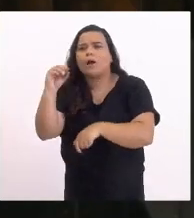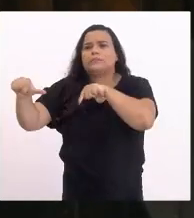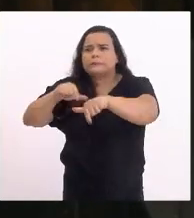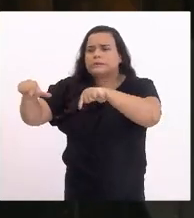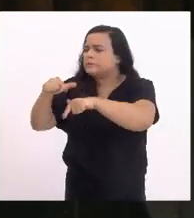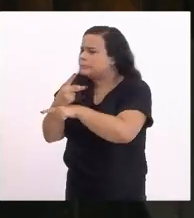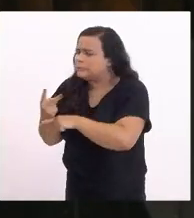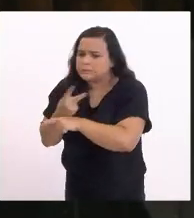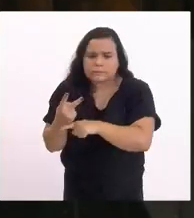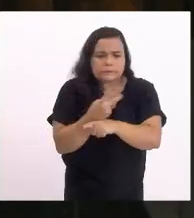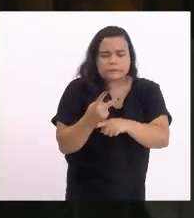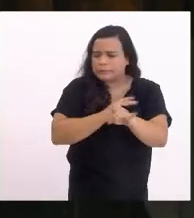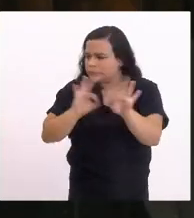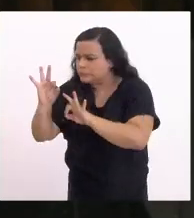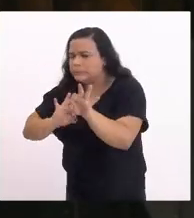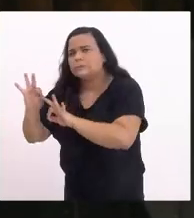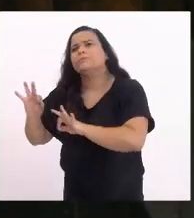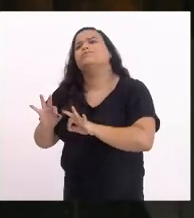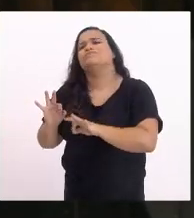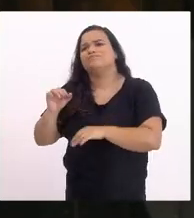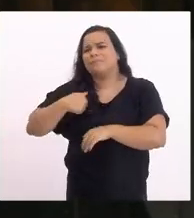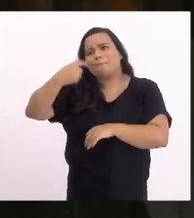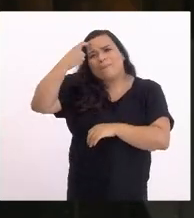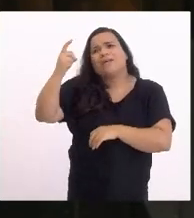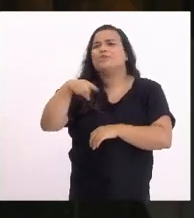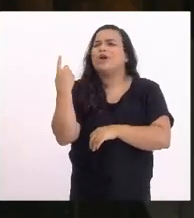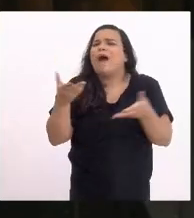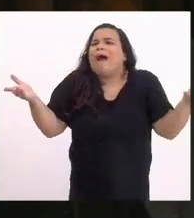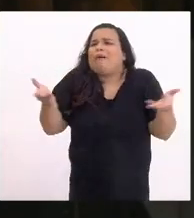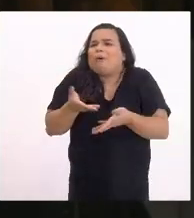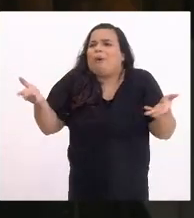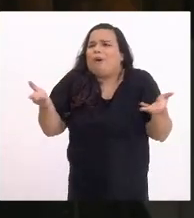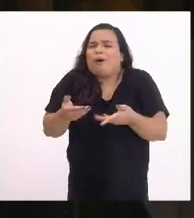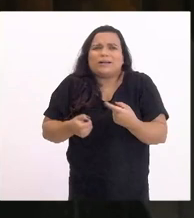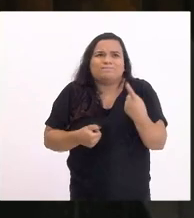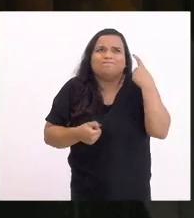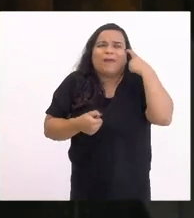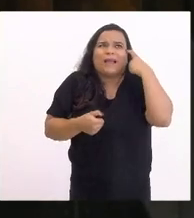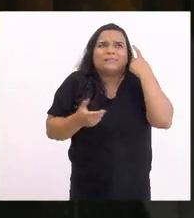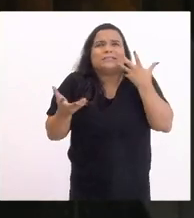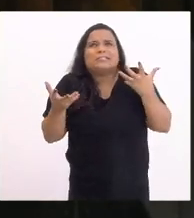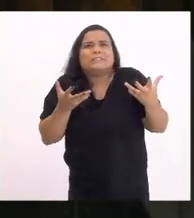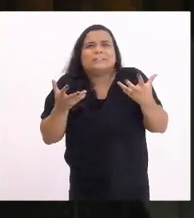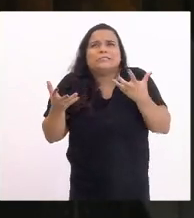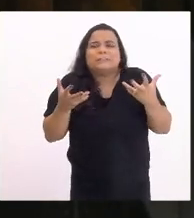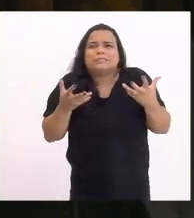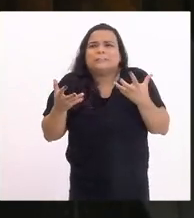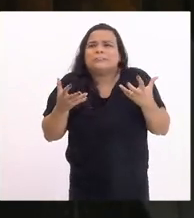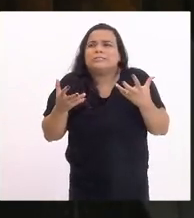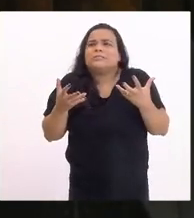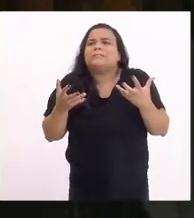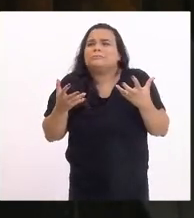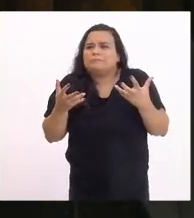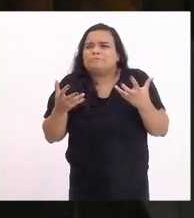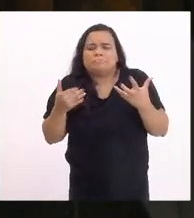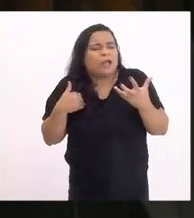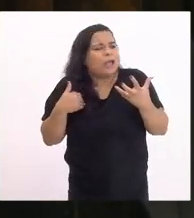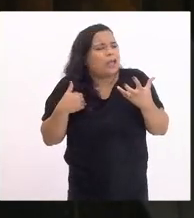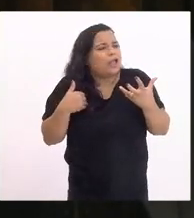momento, nós temos que deixar de lado qualquer tipo, seja ela qual